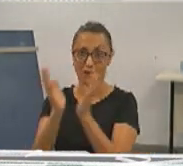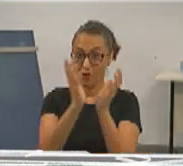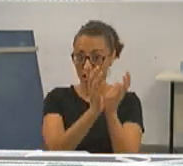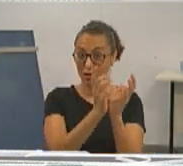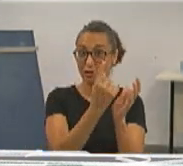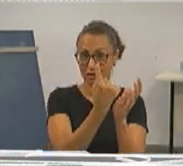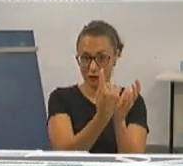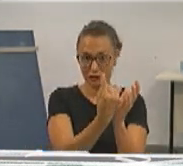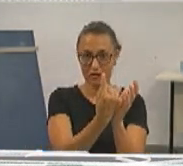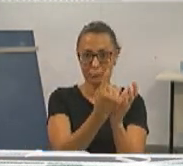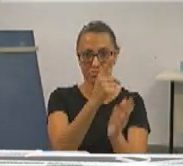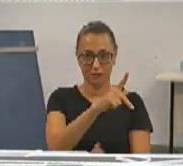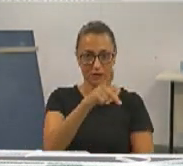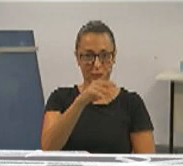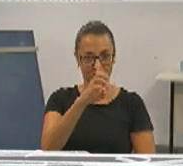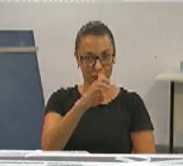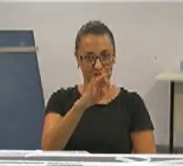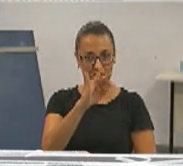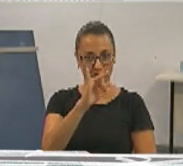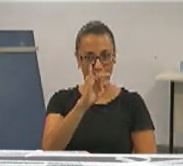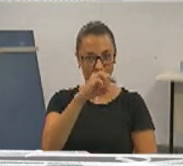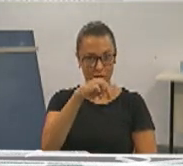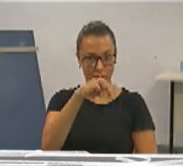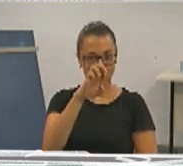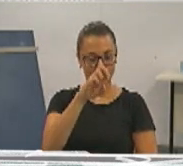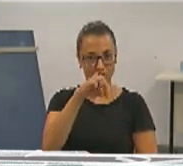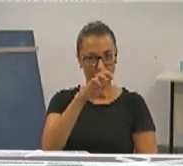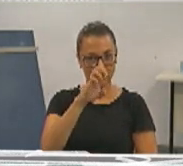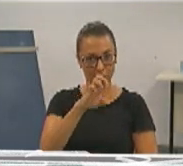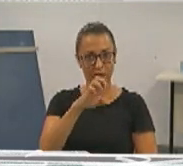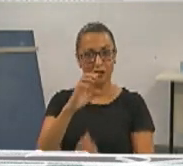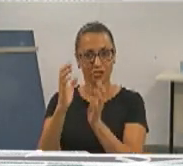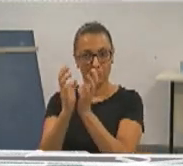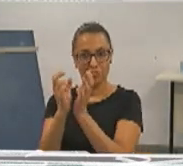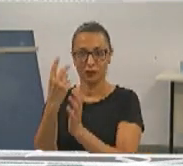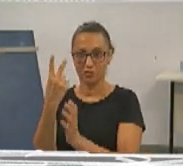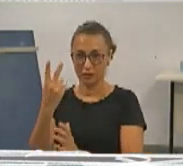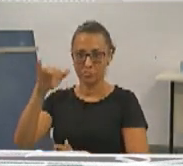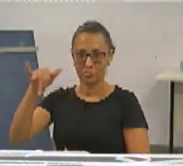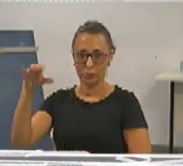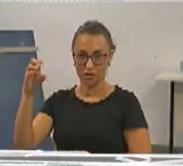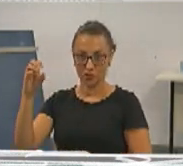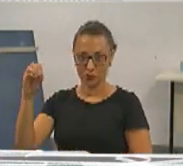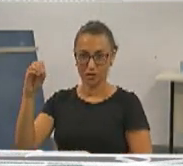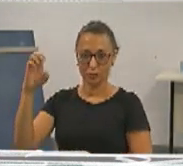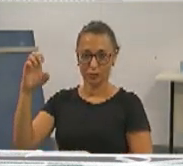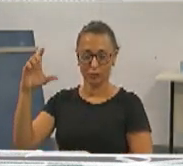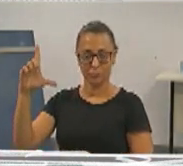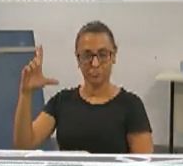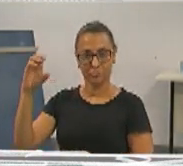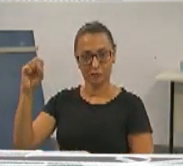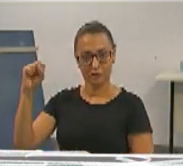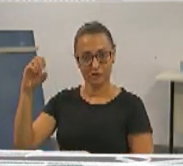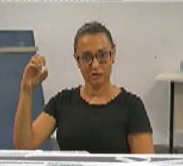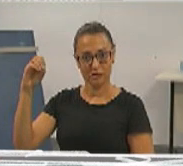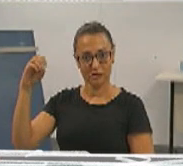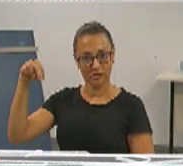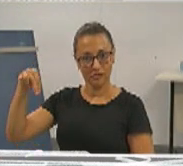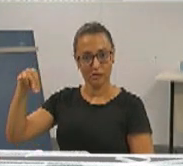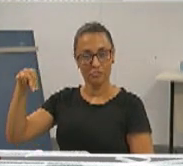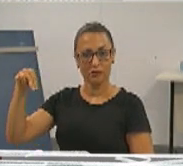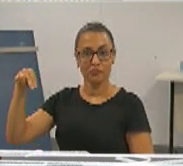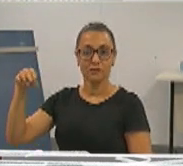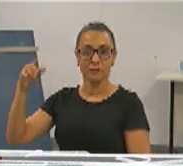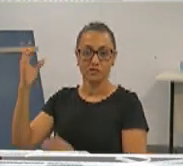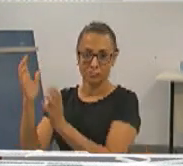dito, o professor Etienne Biasotto, da chapa 2, o professor Joelson Gonçalves Pereira, e a chapa